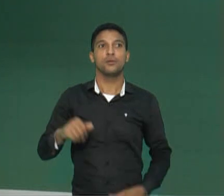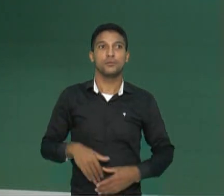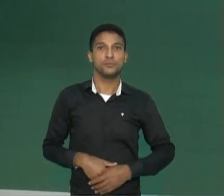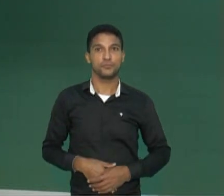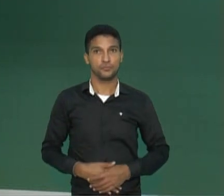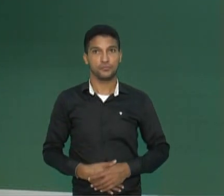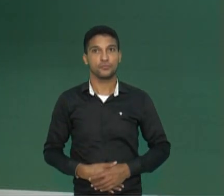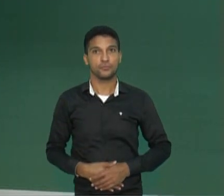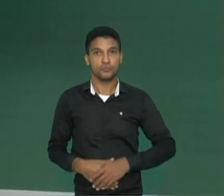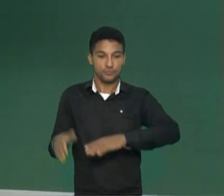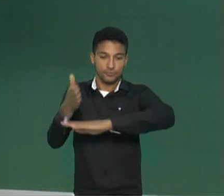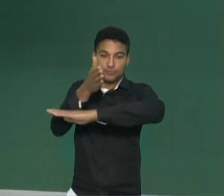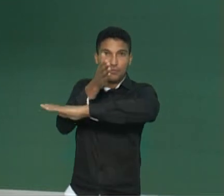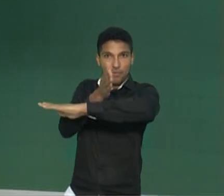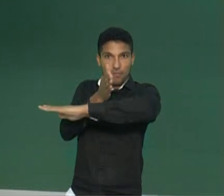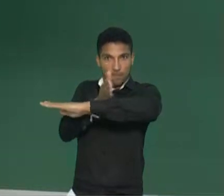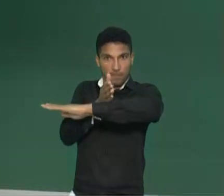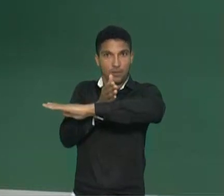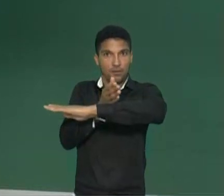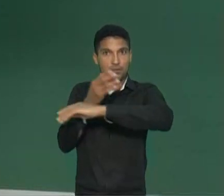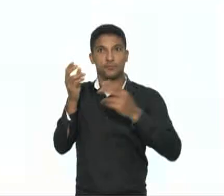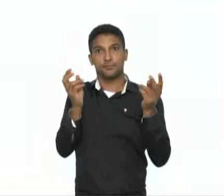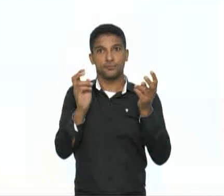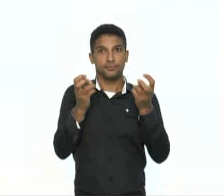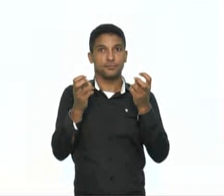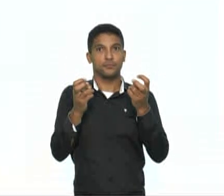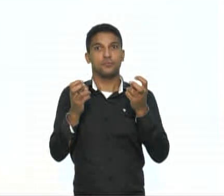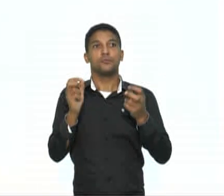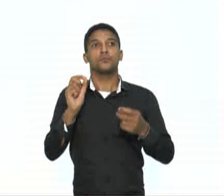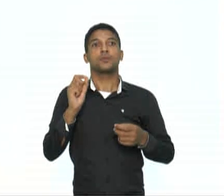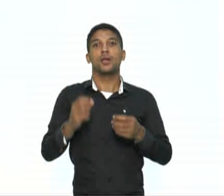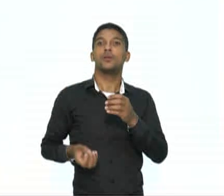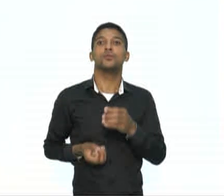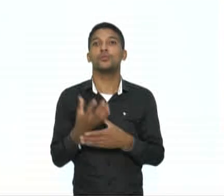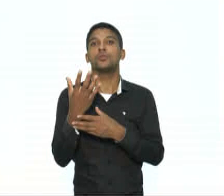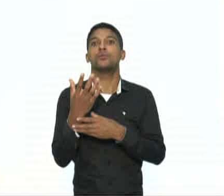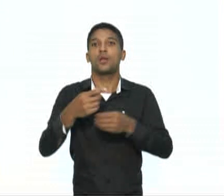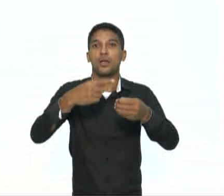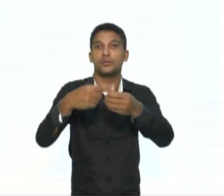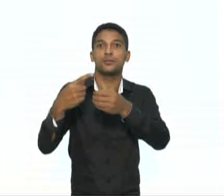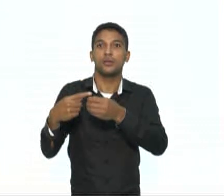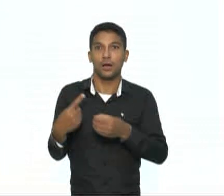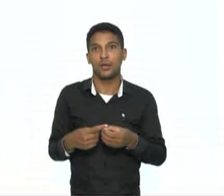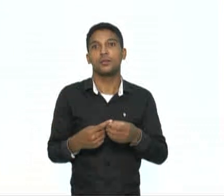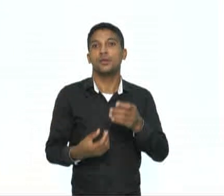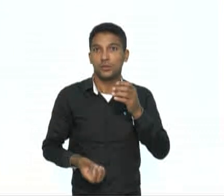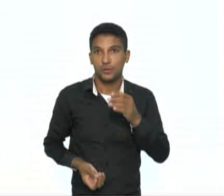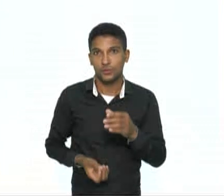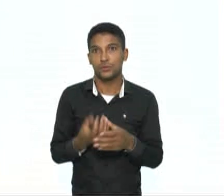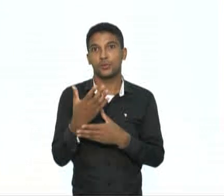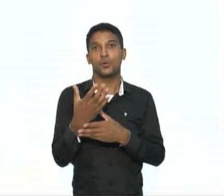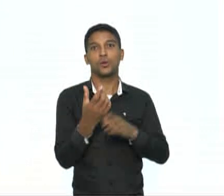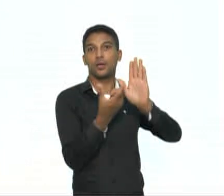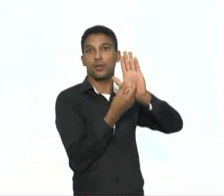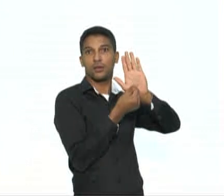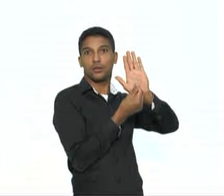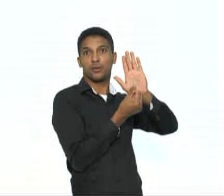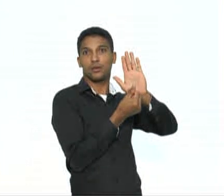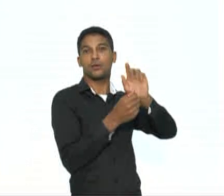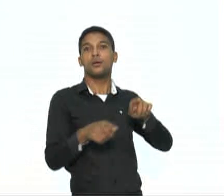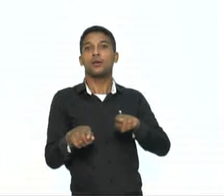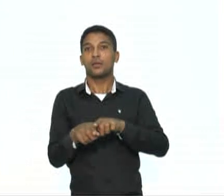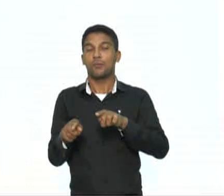é a baixa Idade Média. Surgiram as primeiras monarquias, as grandes cidades, o clero, classes novas e ricas, comerciantes e os banqueiros,